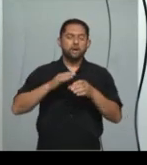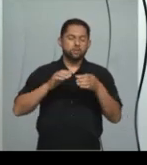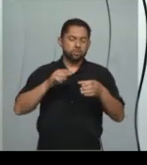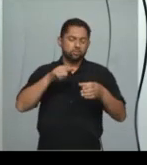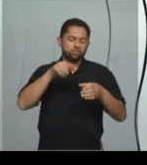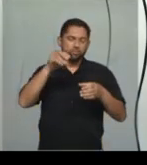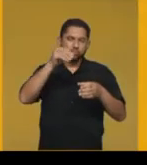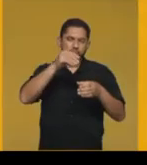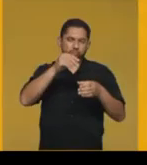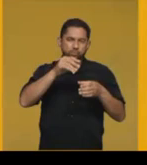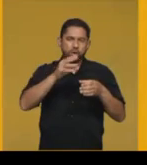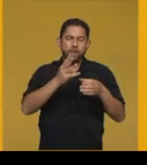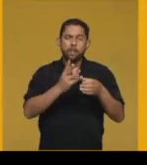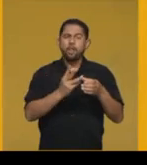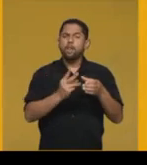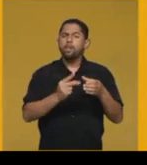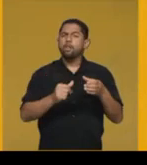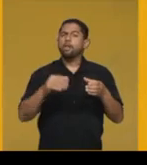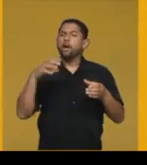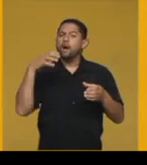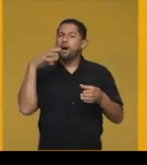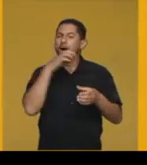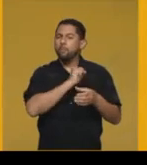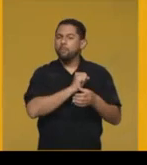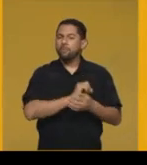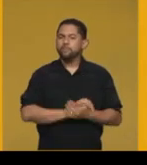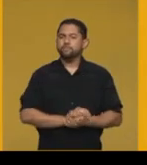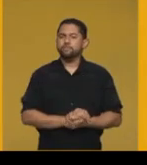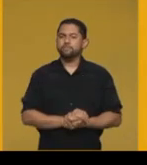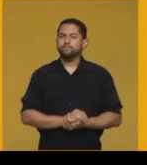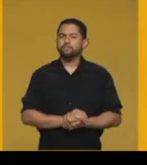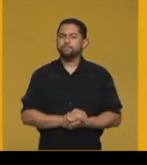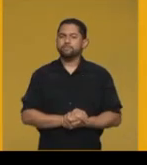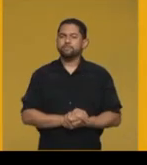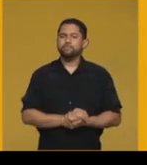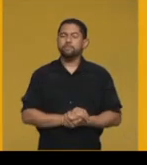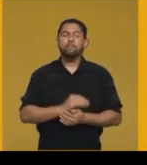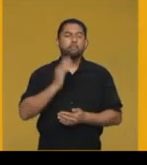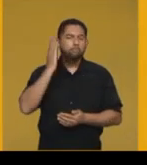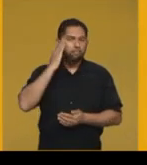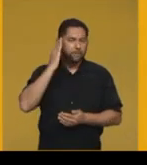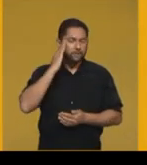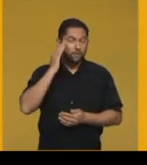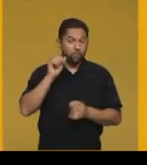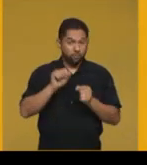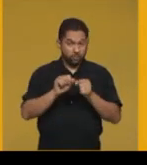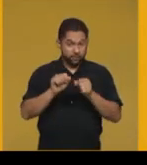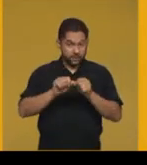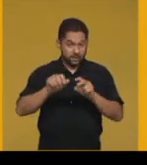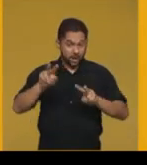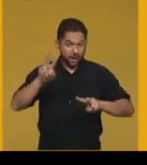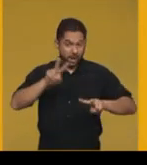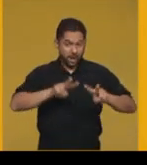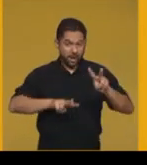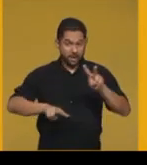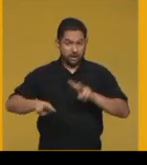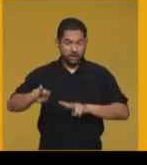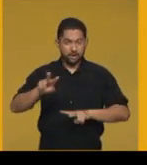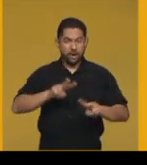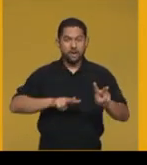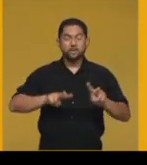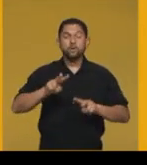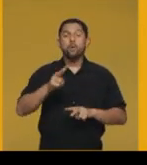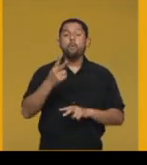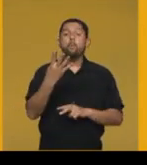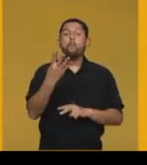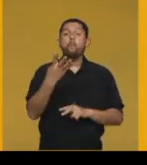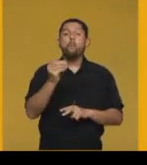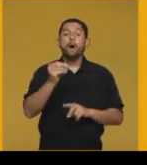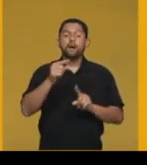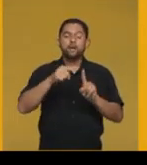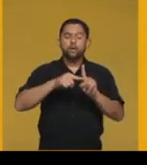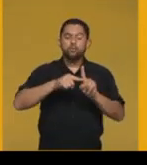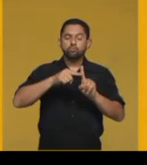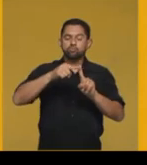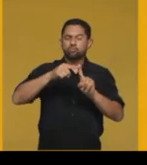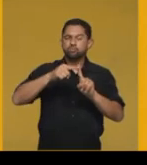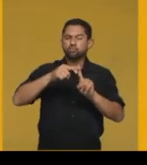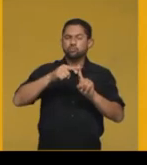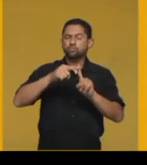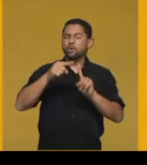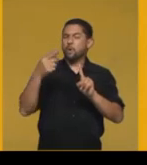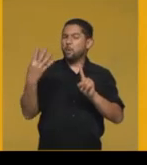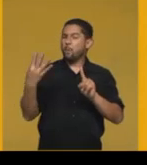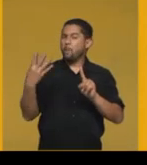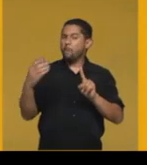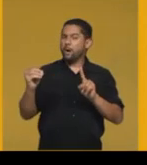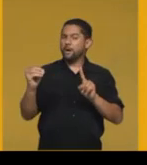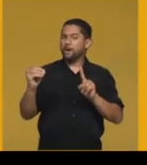Vamos pensar no seguinte, imagine que eu quero fazer a análise dessa substância a 40 graus Celsius. Como que eu